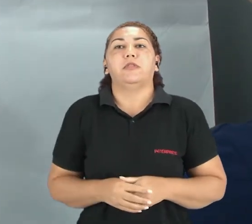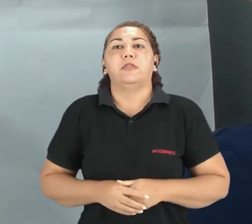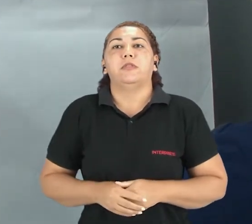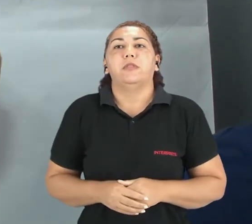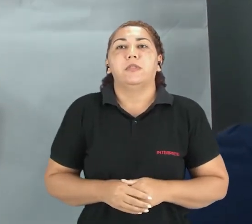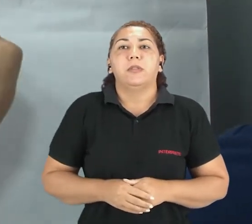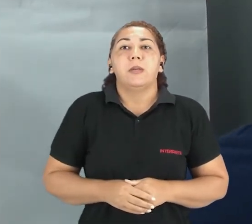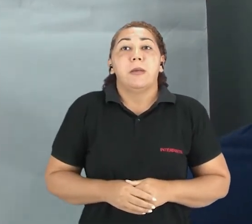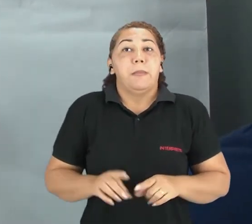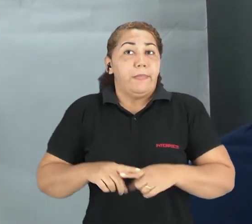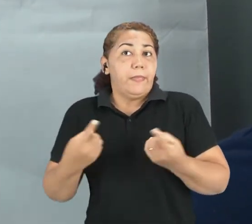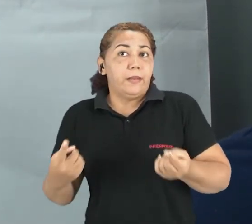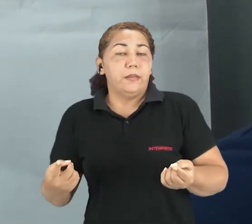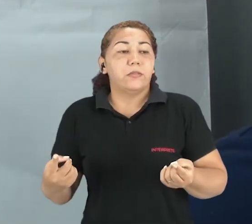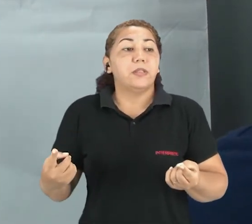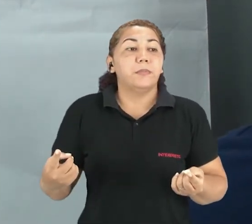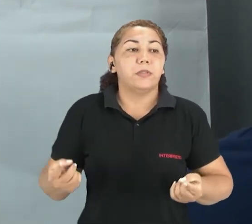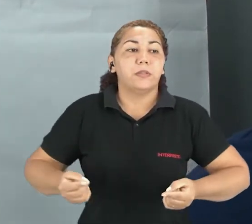também é algo